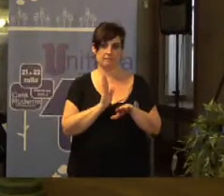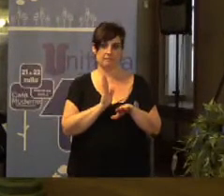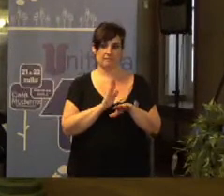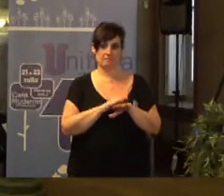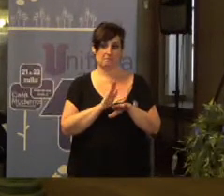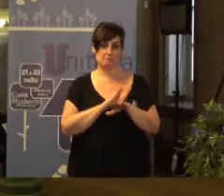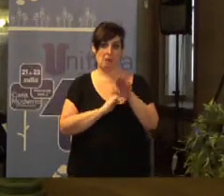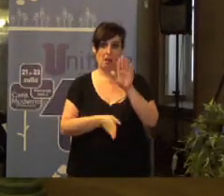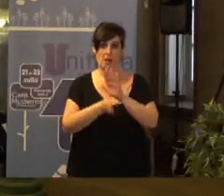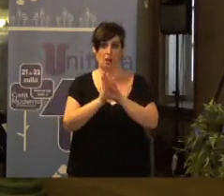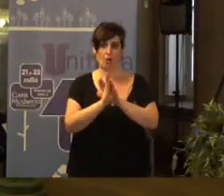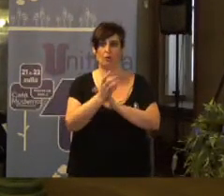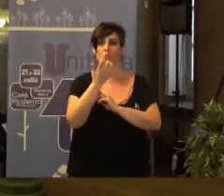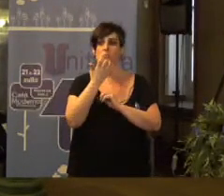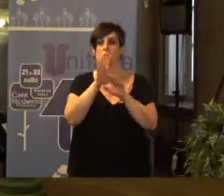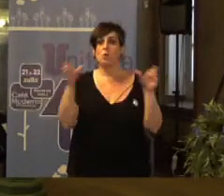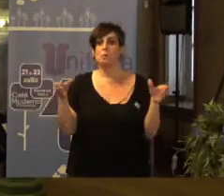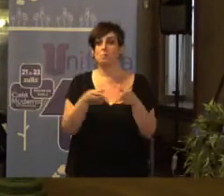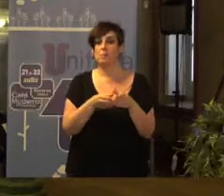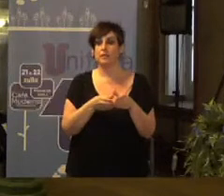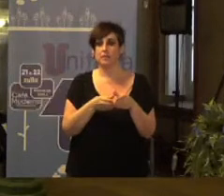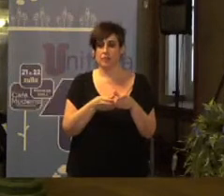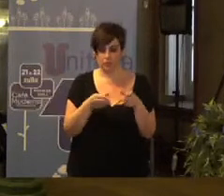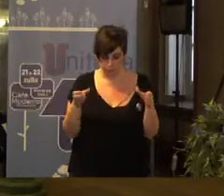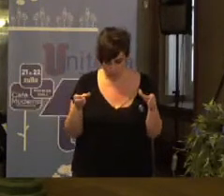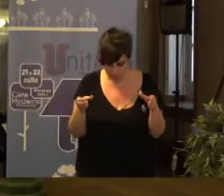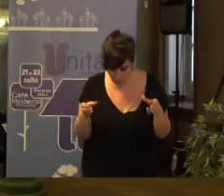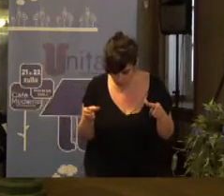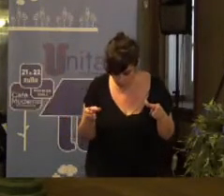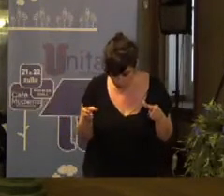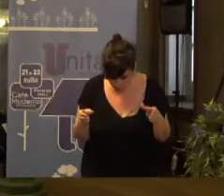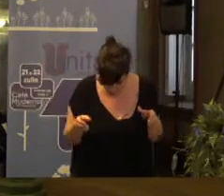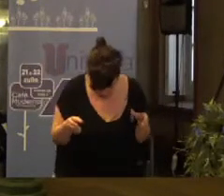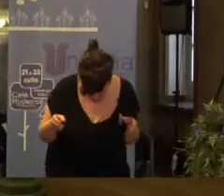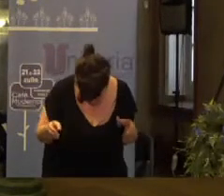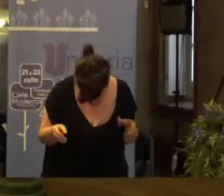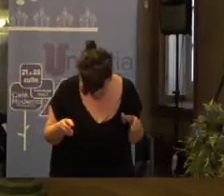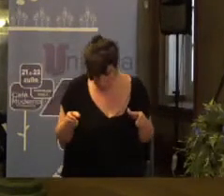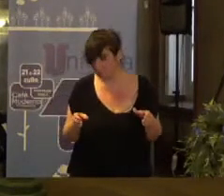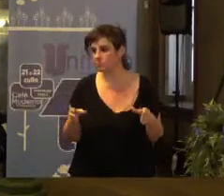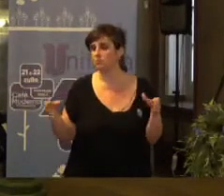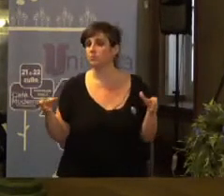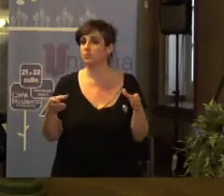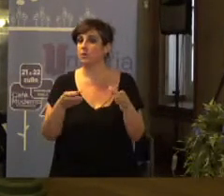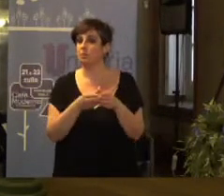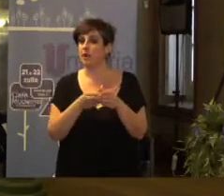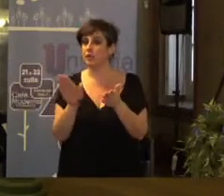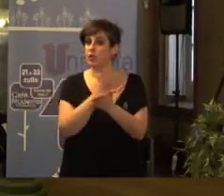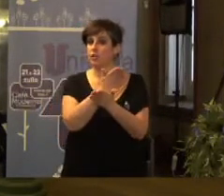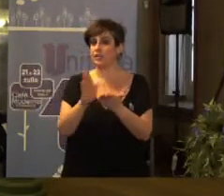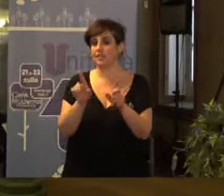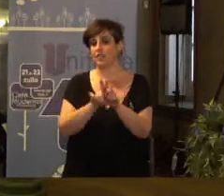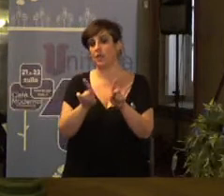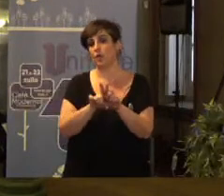final. Partindo do primeiro postulado que tú enunciabas, Xose, sobre esa diferenciación entre a esquerda social e a